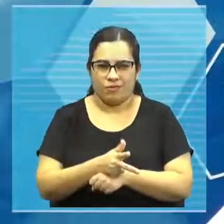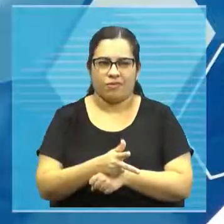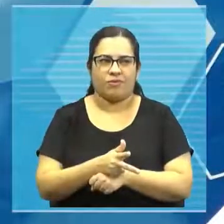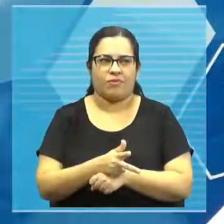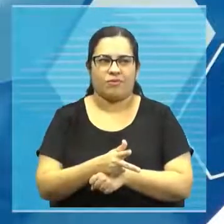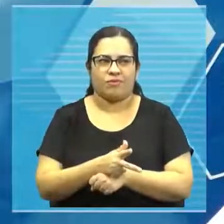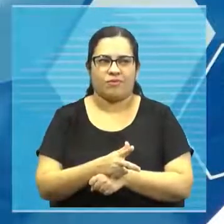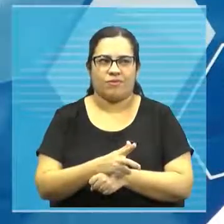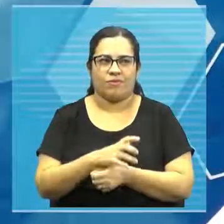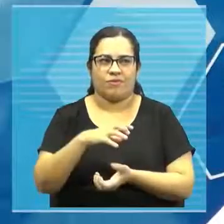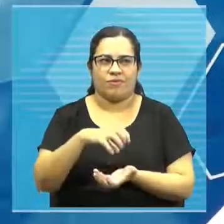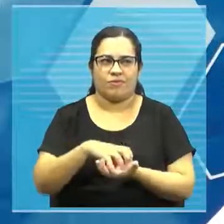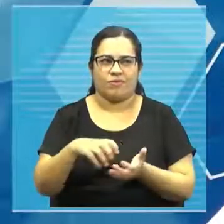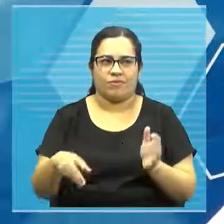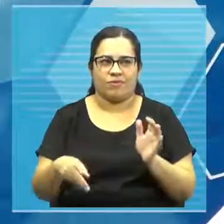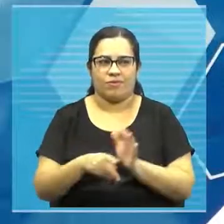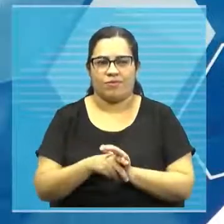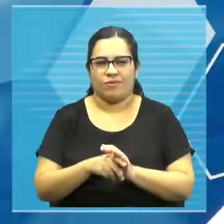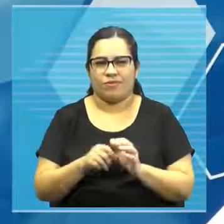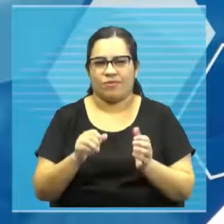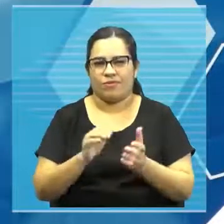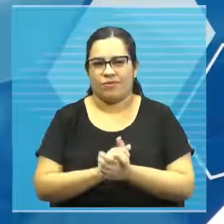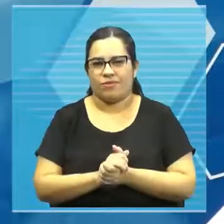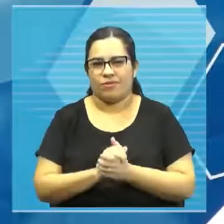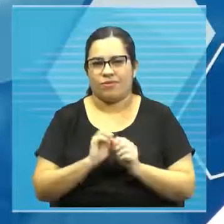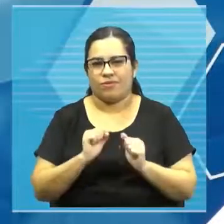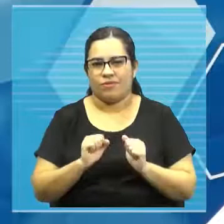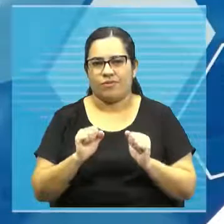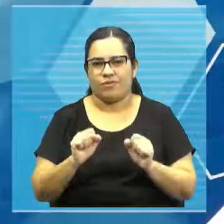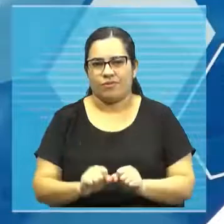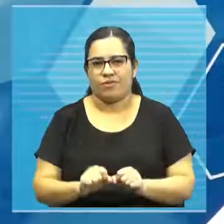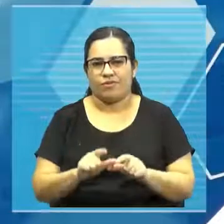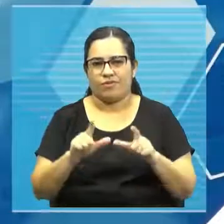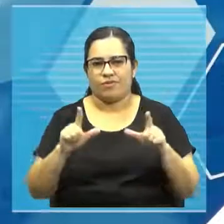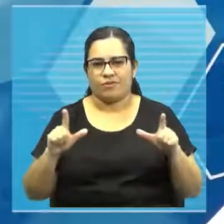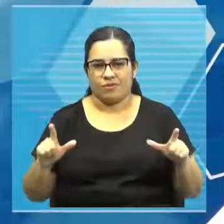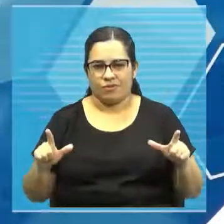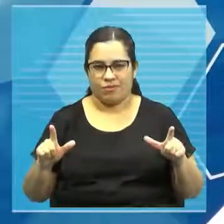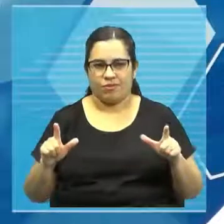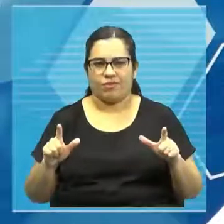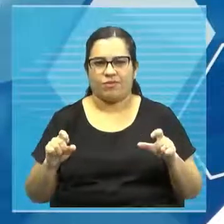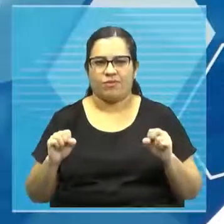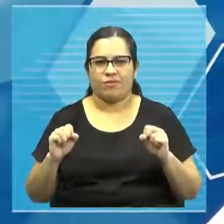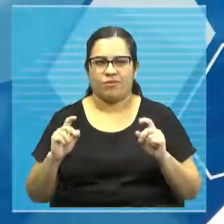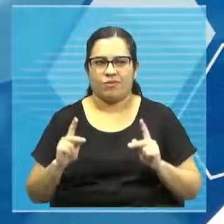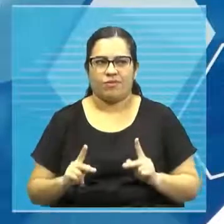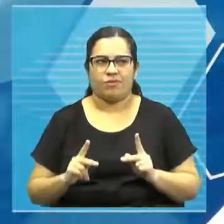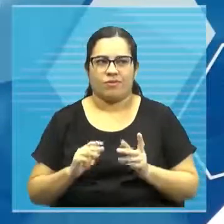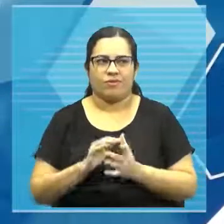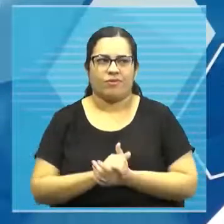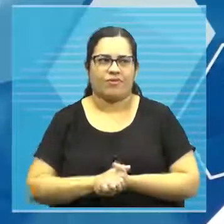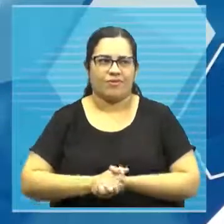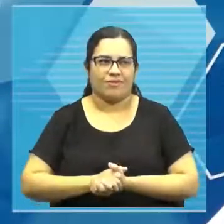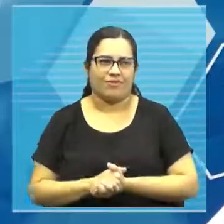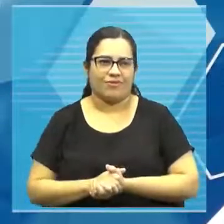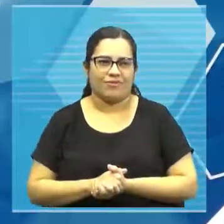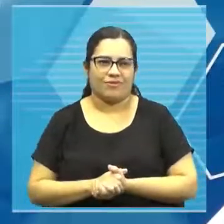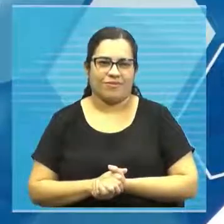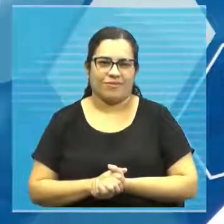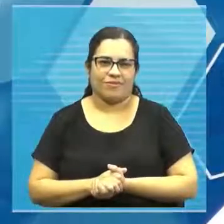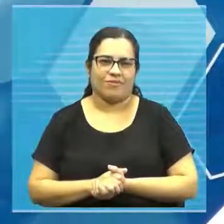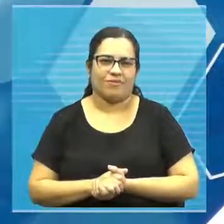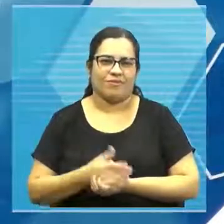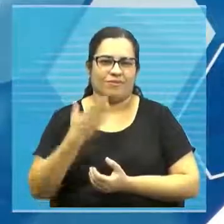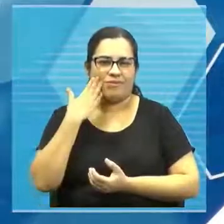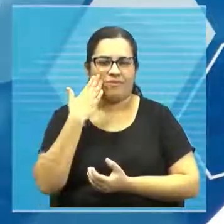no centro de comando podem ampliar O slide todo aí na tela minha gente por favor câmbio câmbio vamos lá